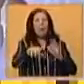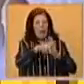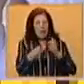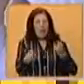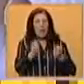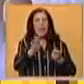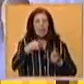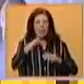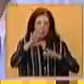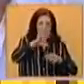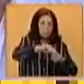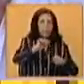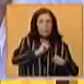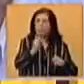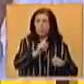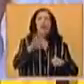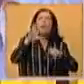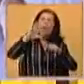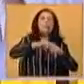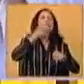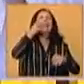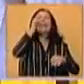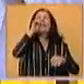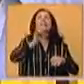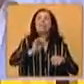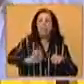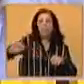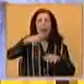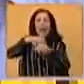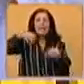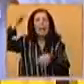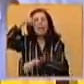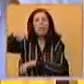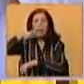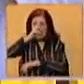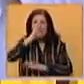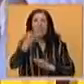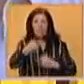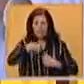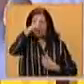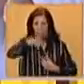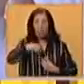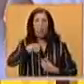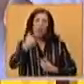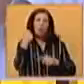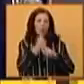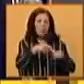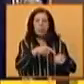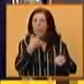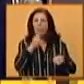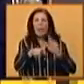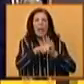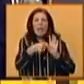matéria que não é da sua competência, mas da competência da Assembleia da República. O que, a ser assim, imediatamente fere de legalidade esta norma.